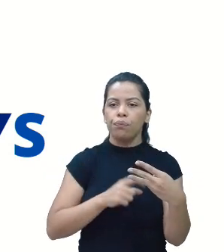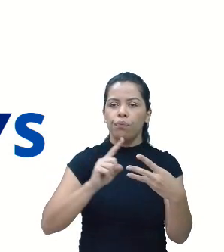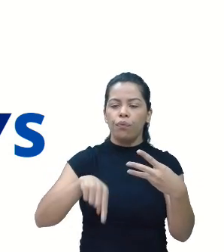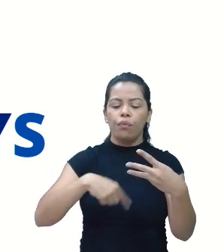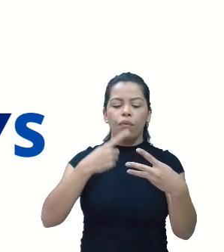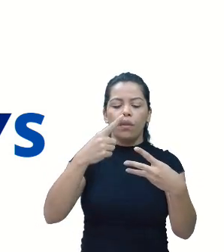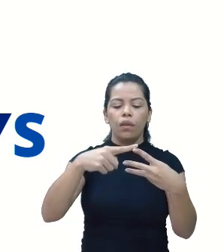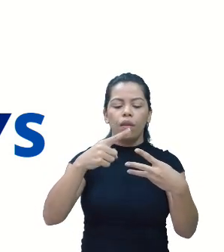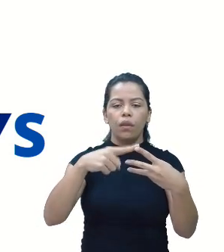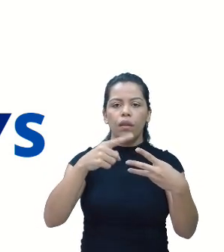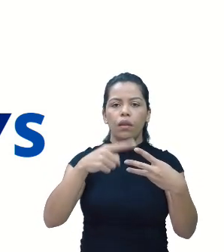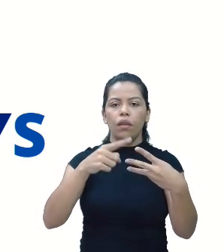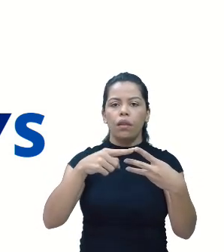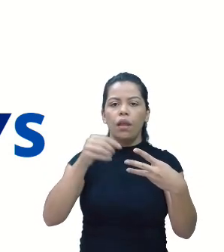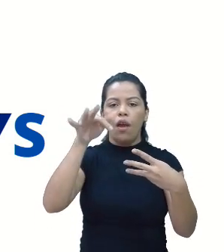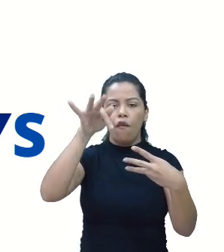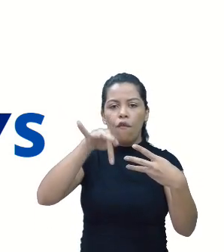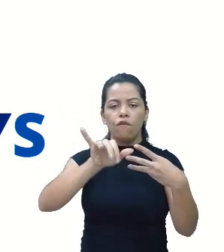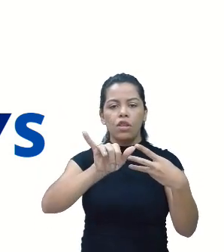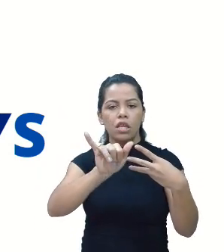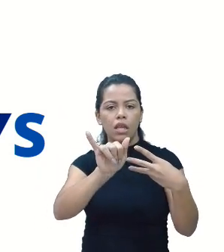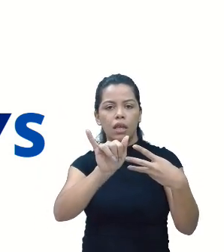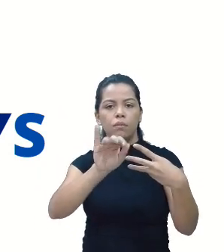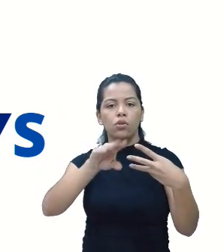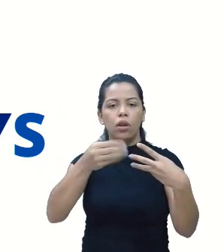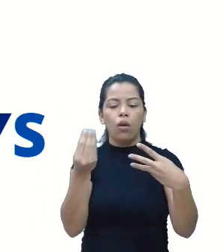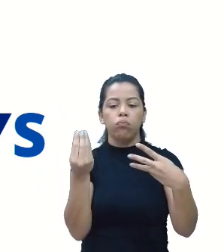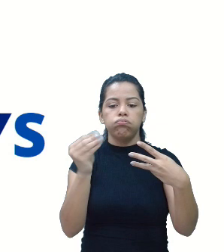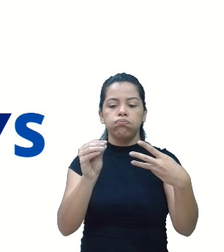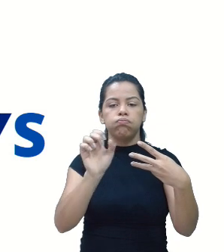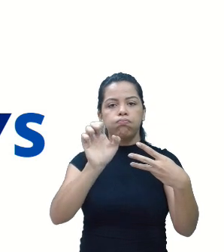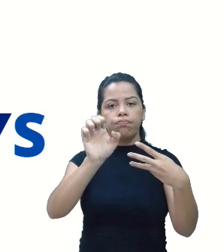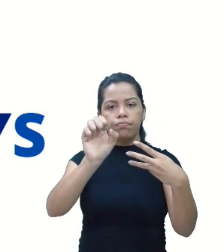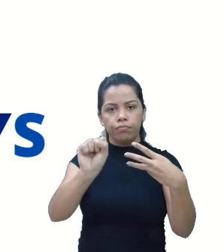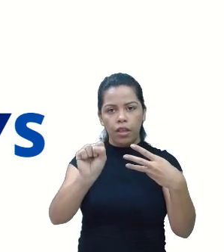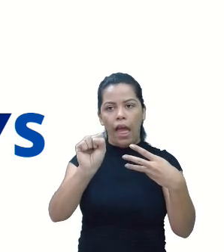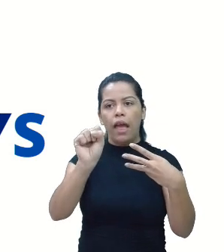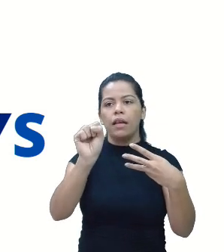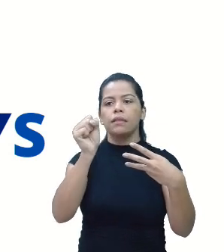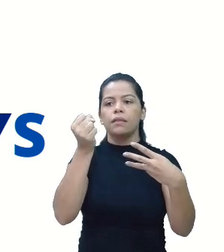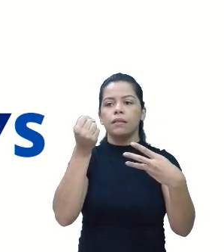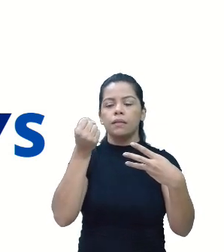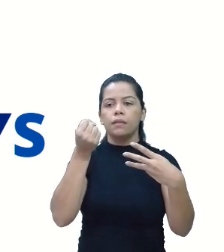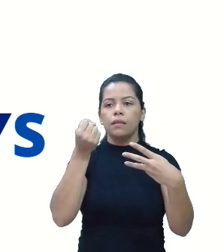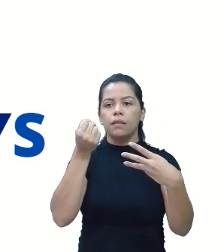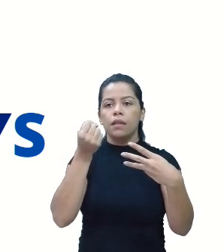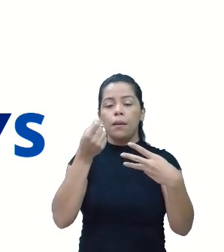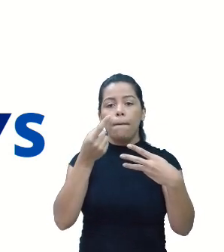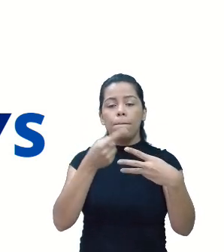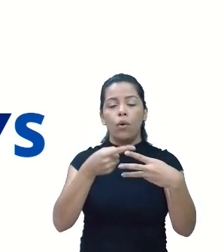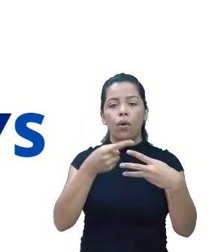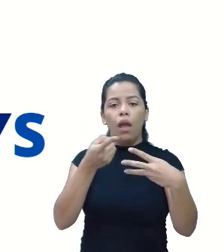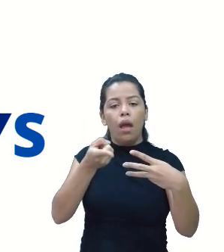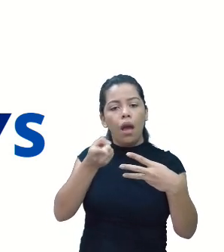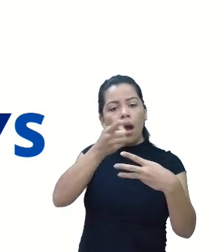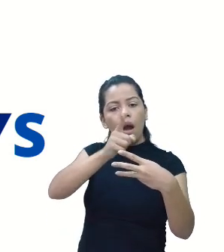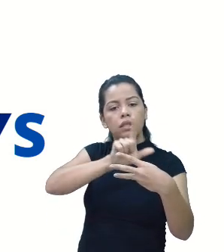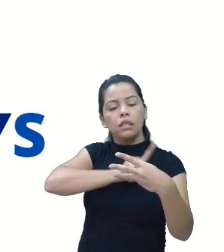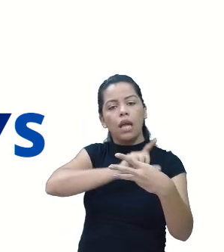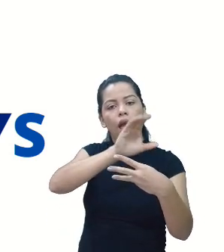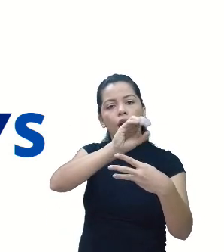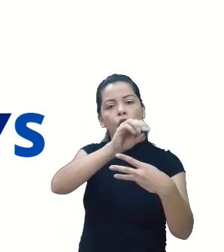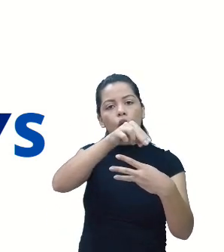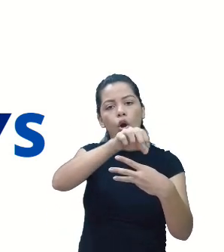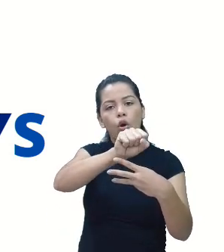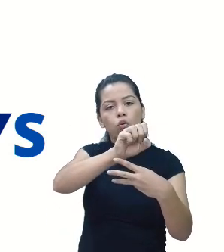mesma coisa, tá certo? Ó, precedido de vogal, a gente acrescenta o S. Precedido de consoante, ó o que acontece aqui, ó. Nesse plural aqui, a